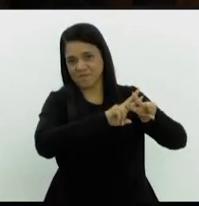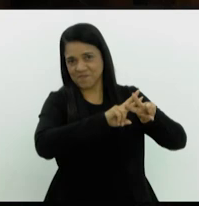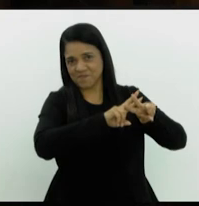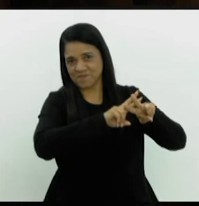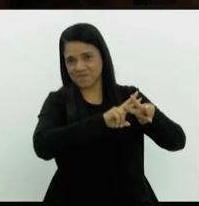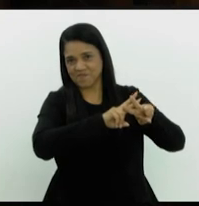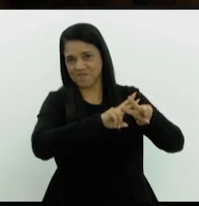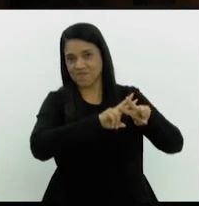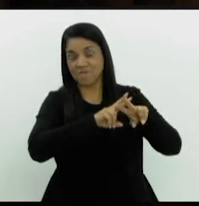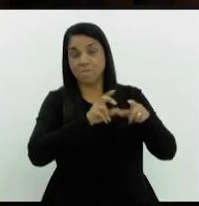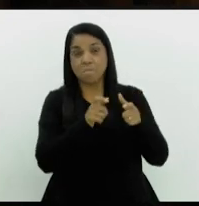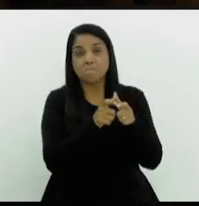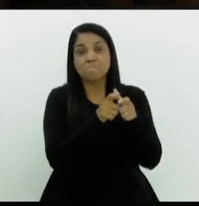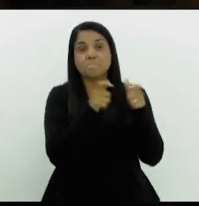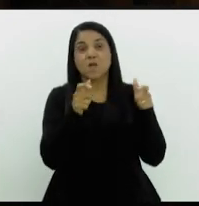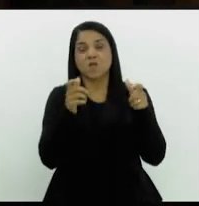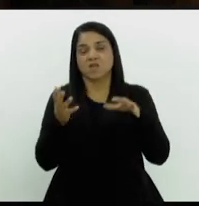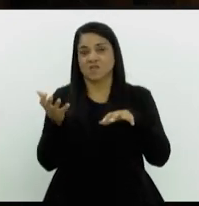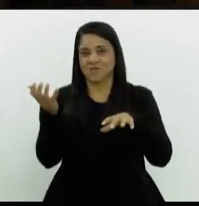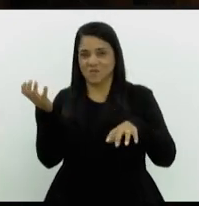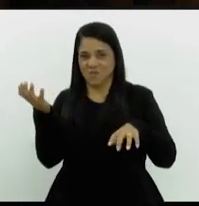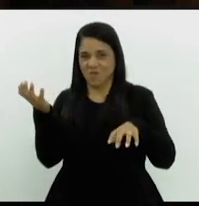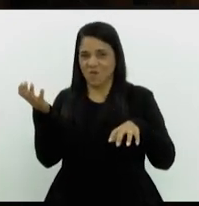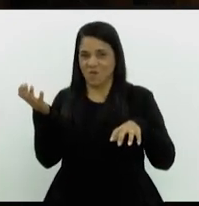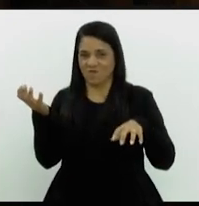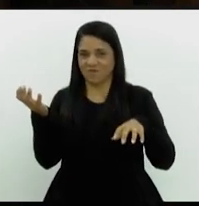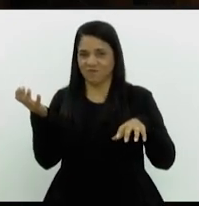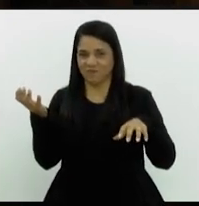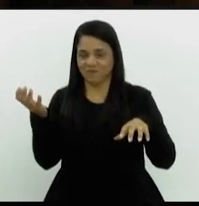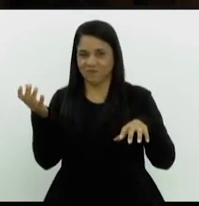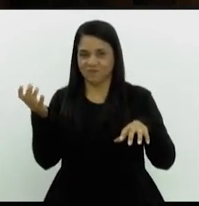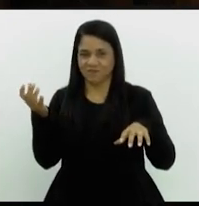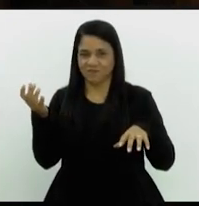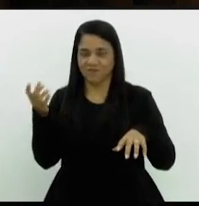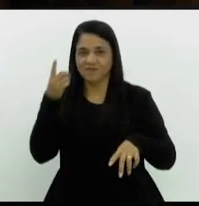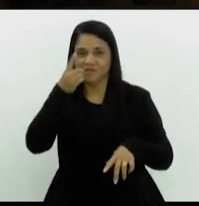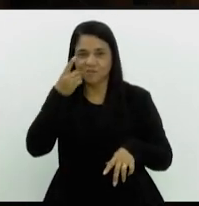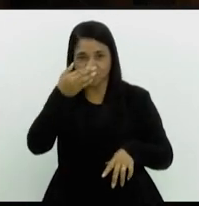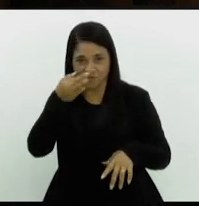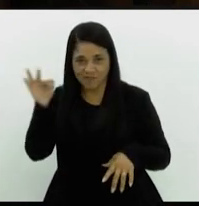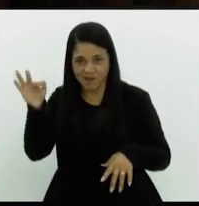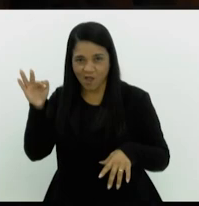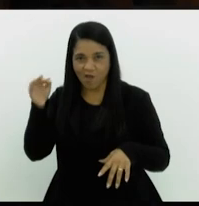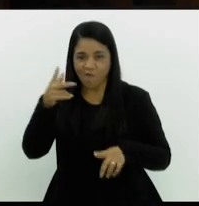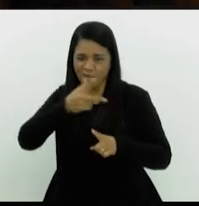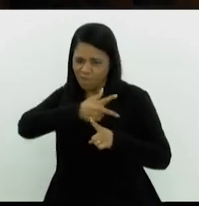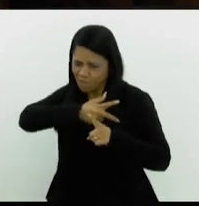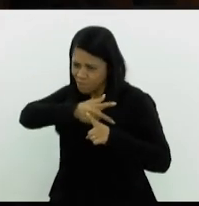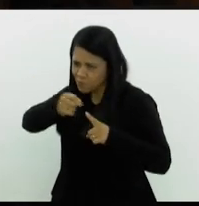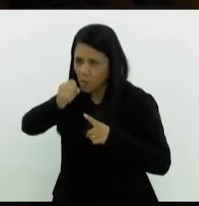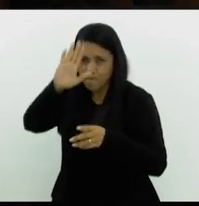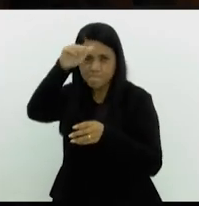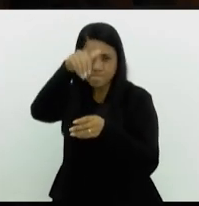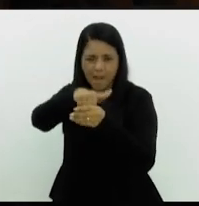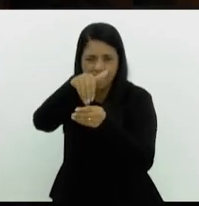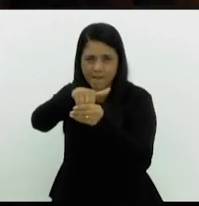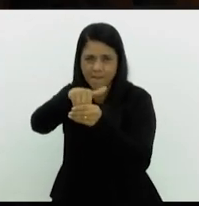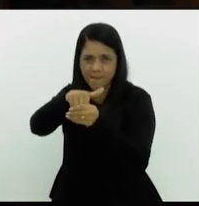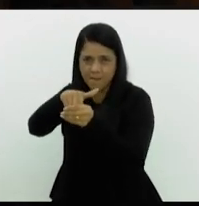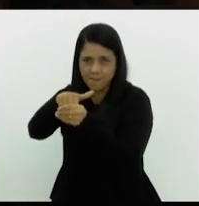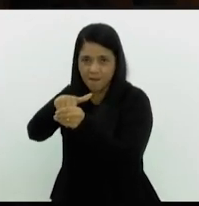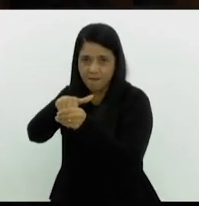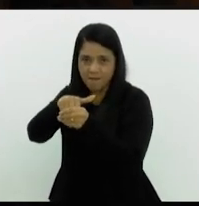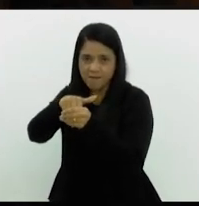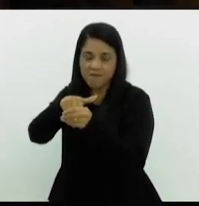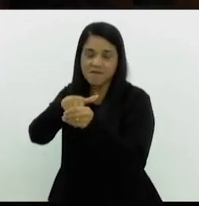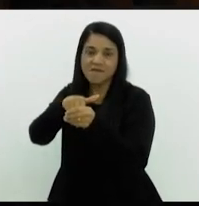oposição, maioria no Congresso Nacional, impõe uma vitória acachapante